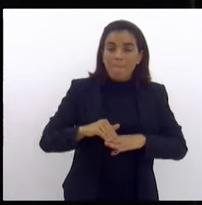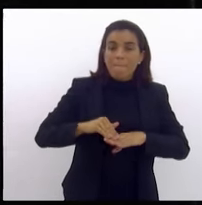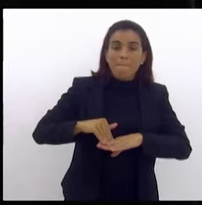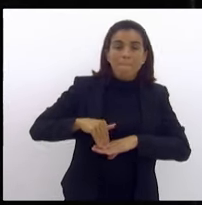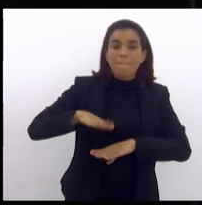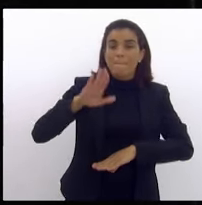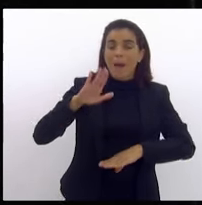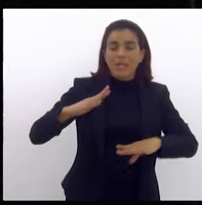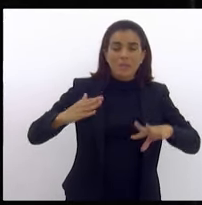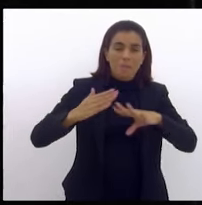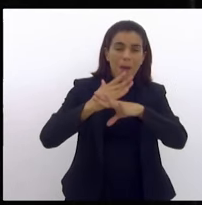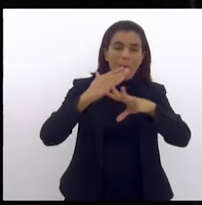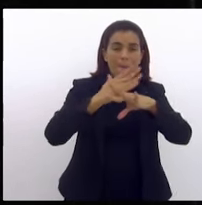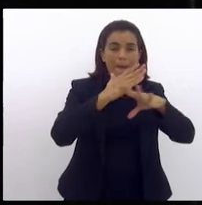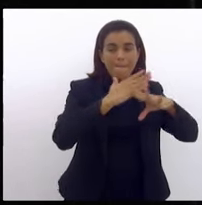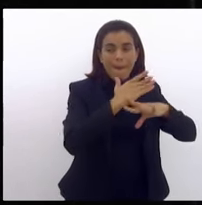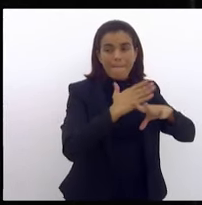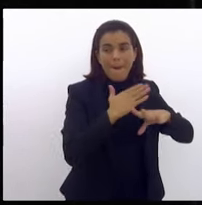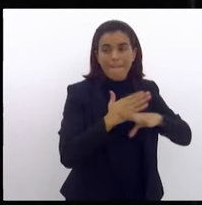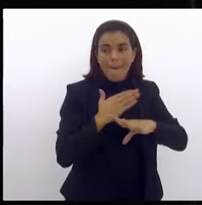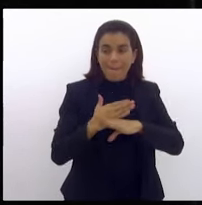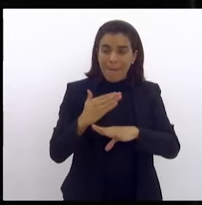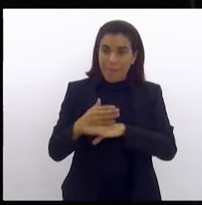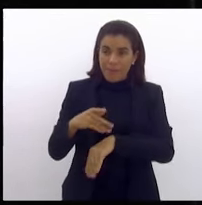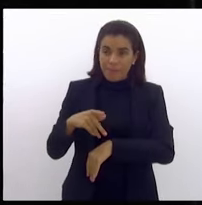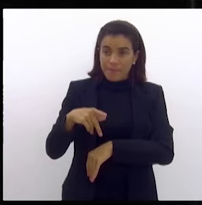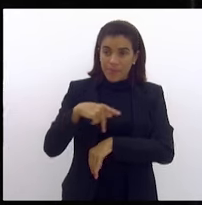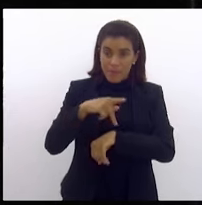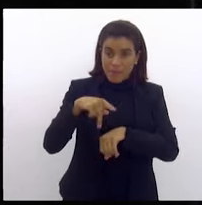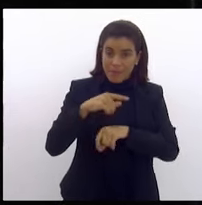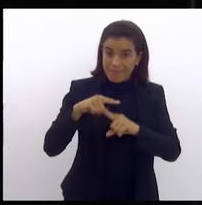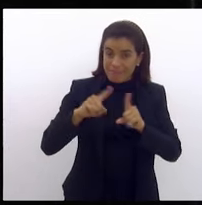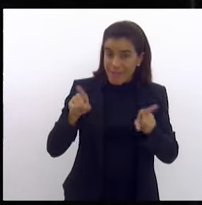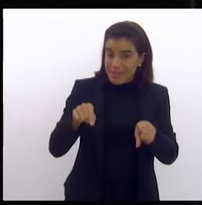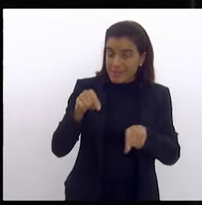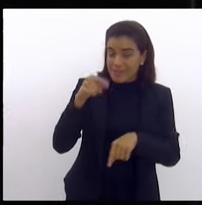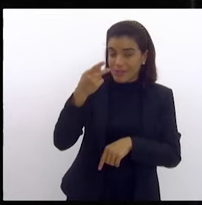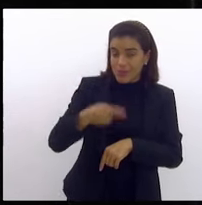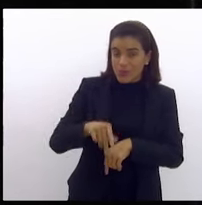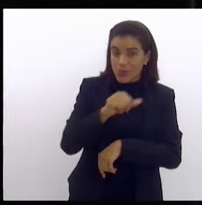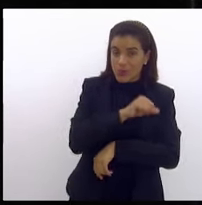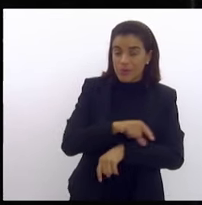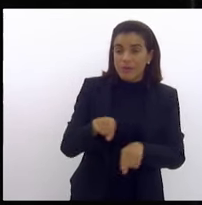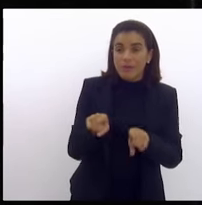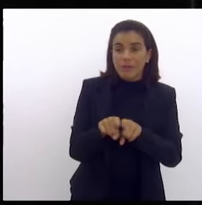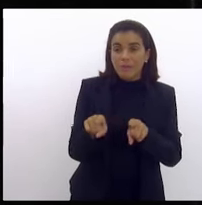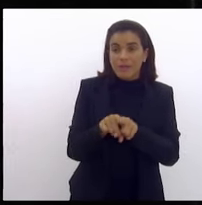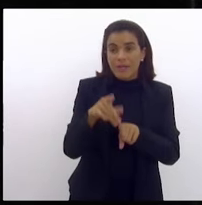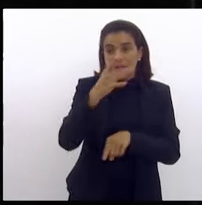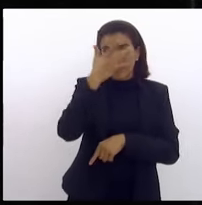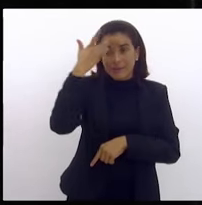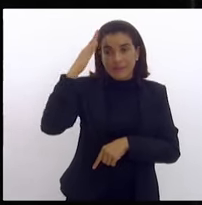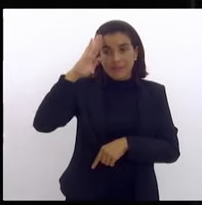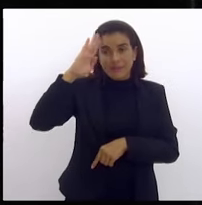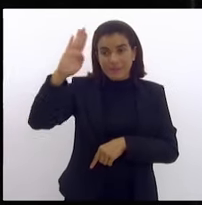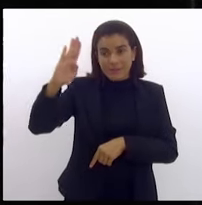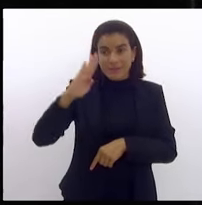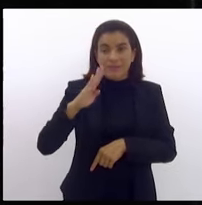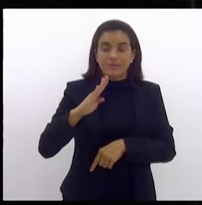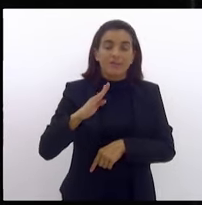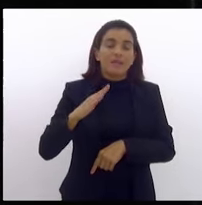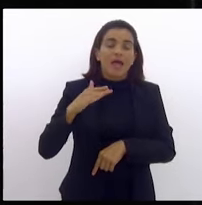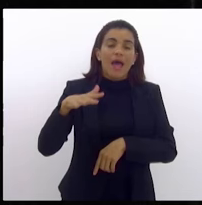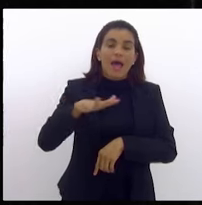mais urbanizados que tem no país, mas aqui também as pessoas, principalmente da